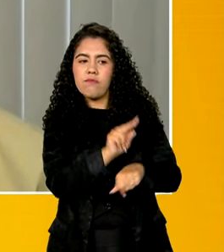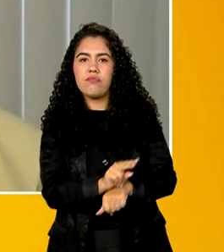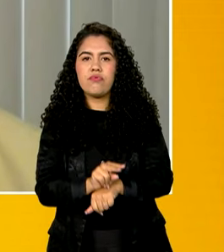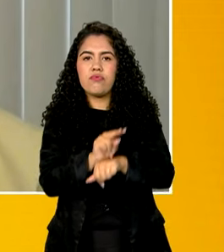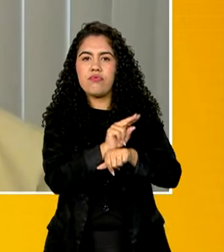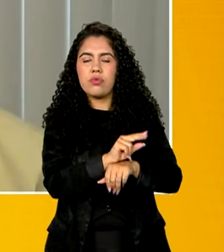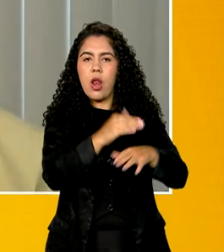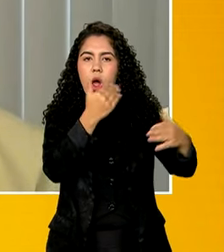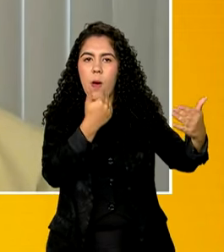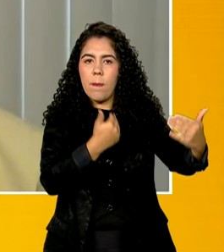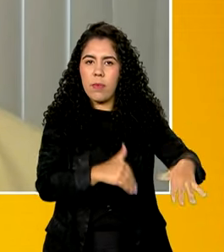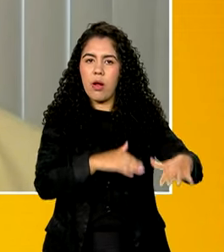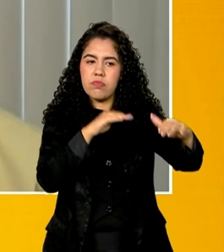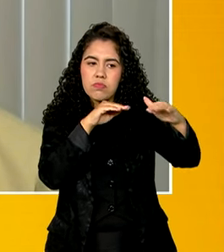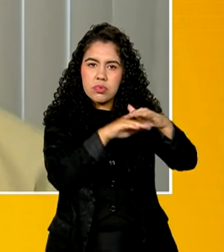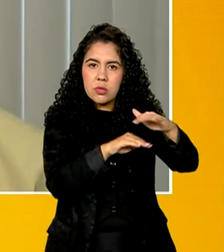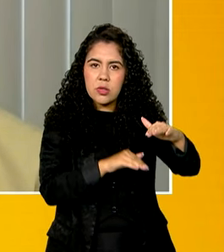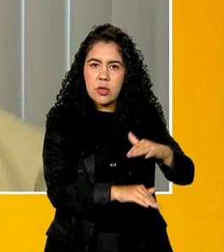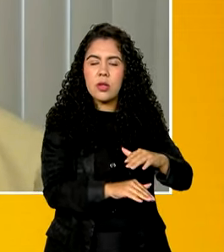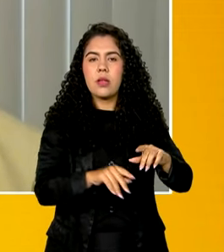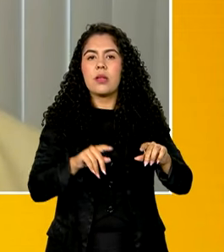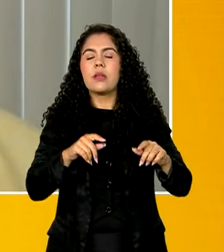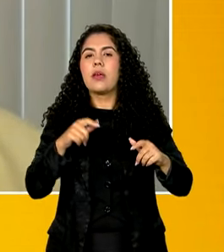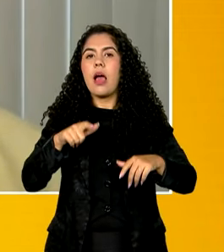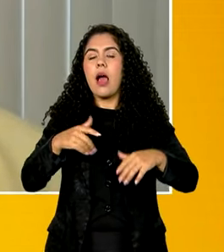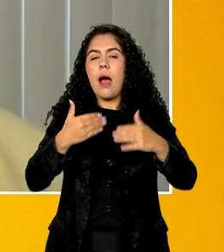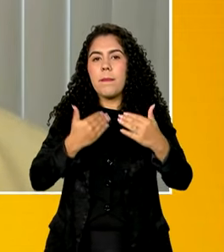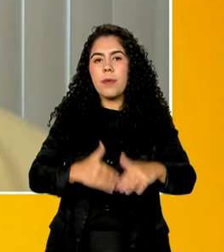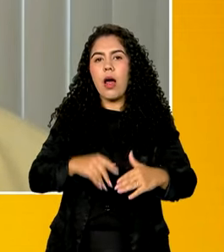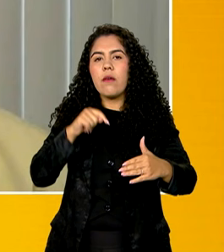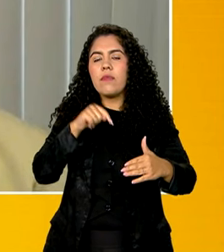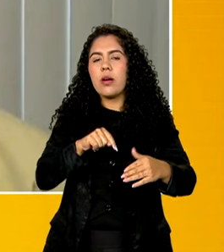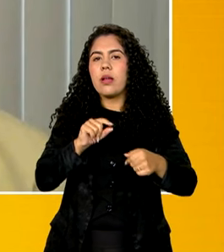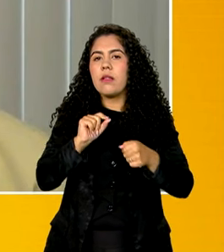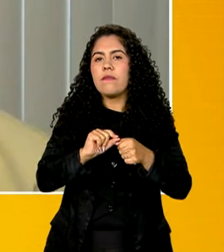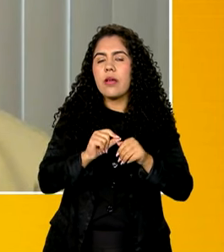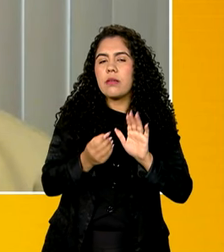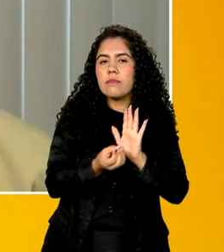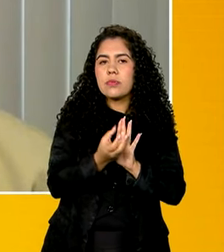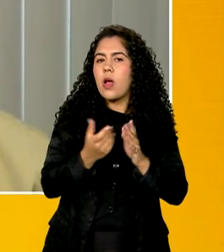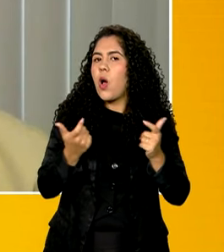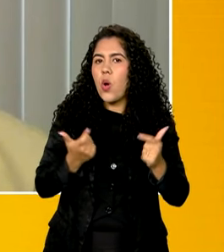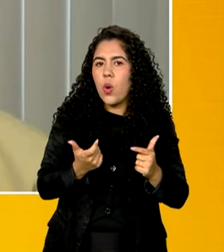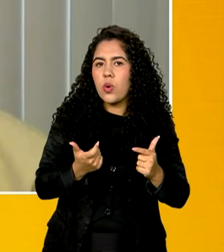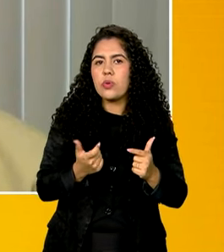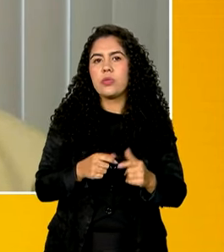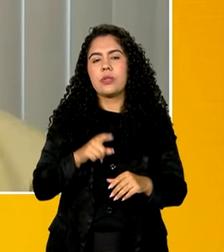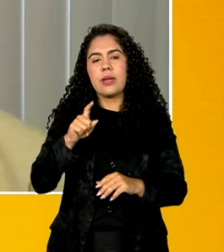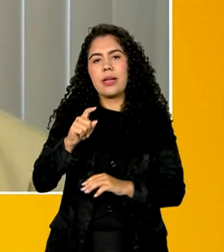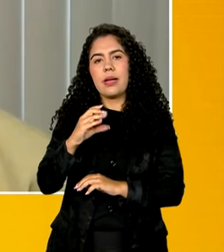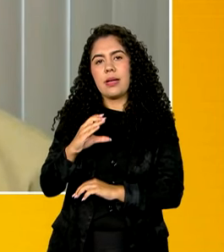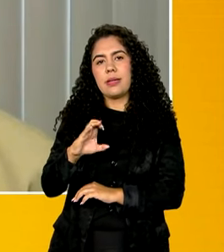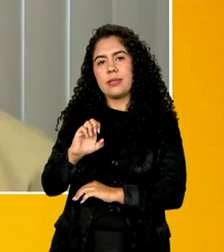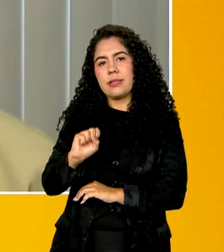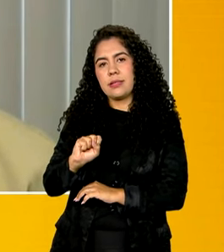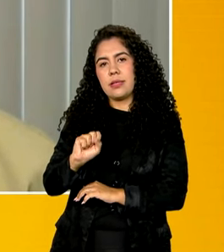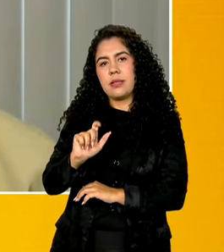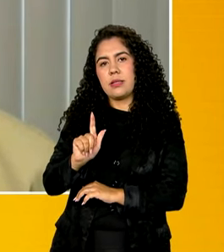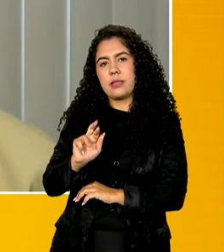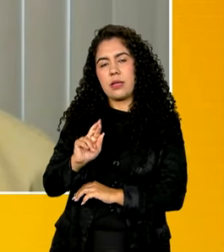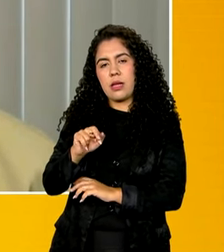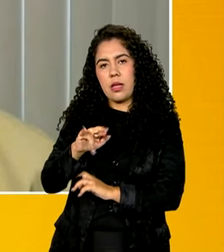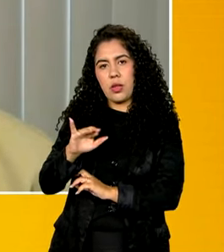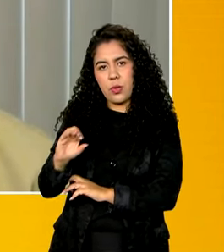foram elaboradas na Fundação Cês Gran Rio. E junto com isso também, junto com a Polícia Federal, que faz o trabalho de